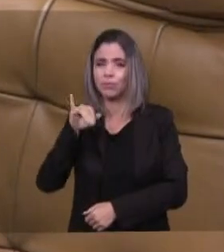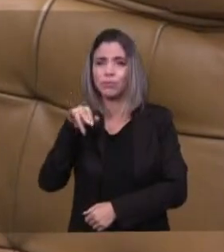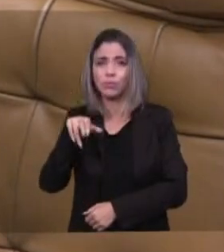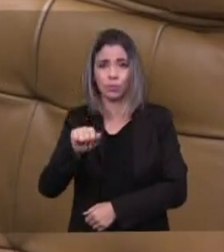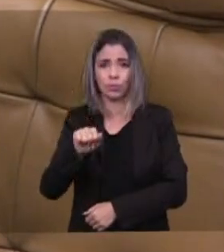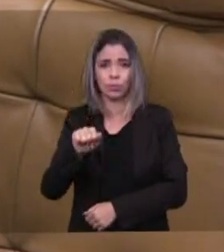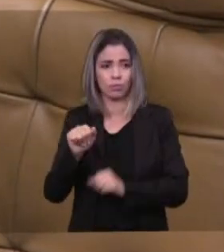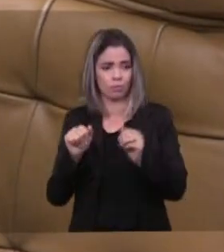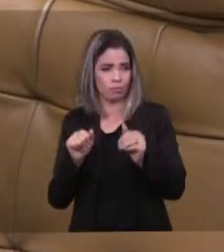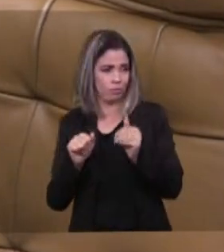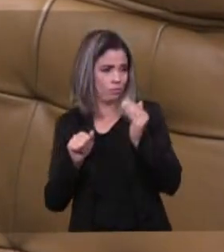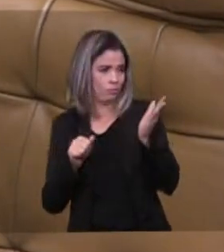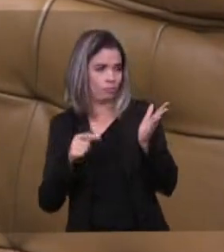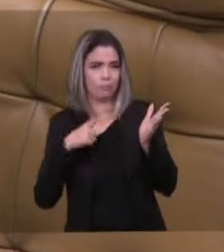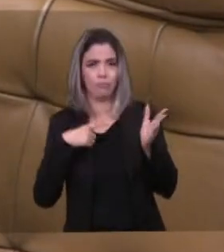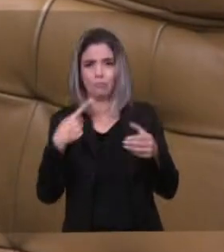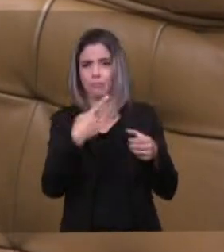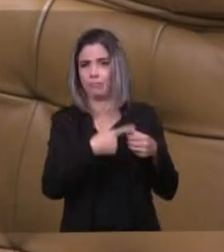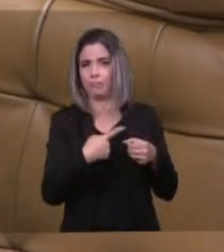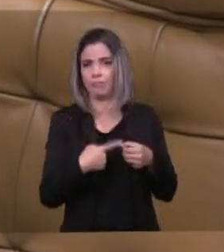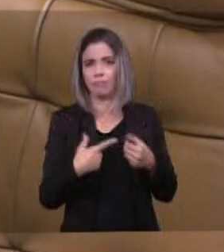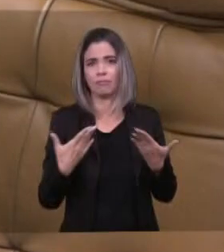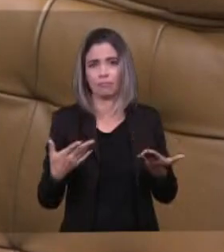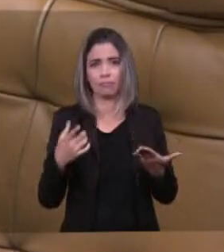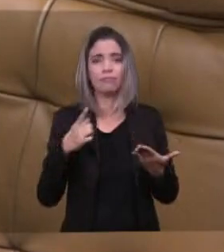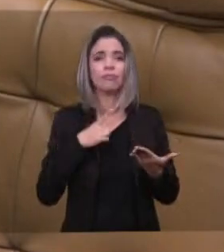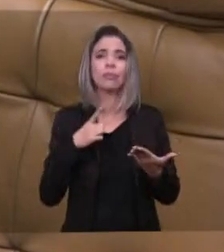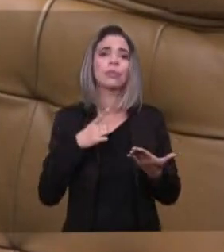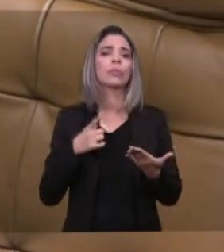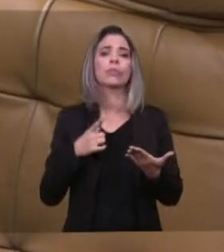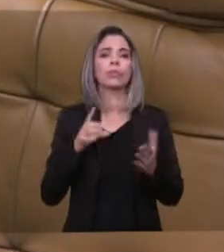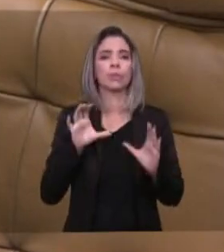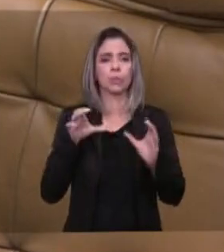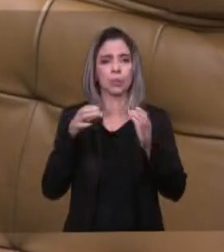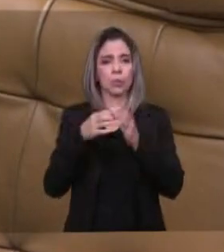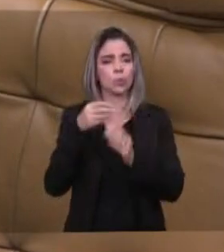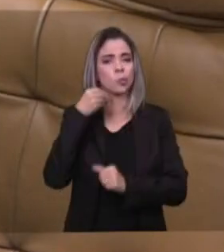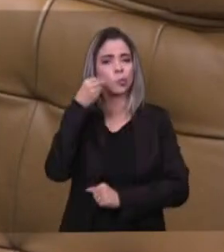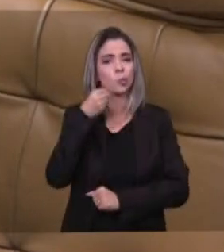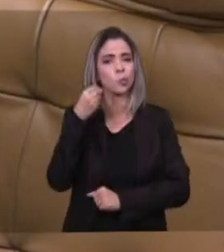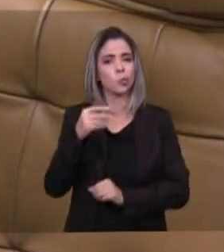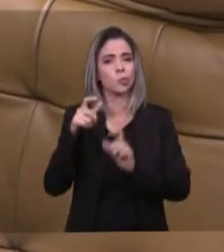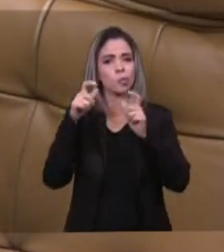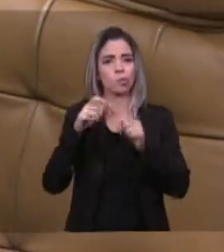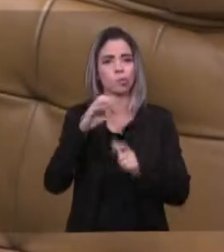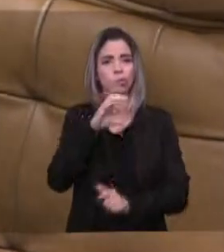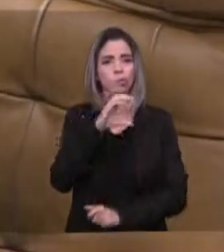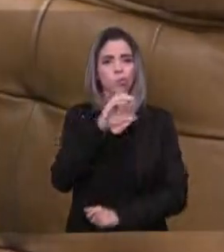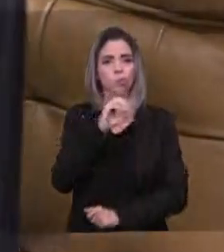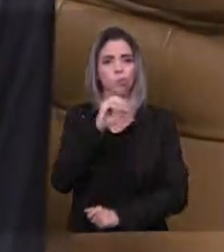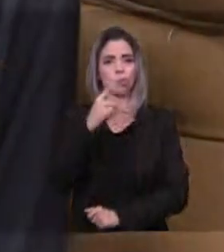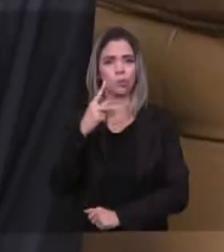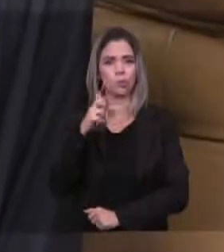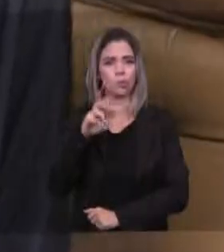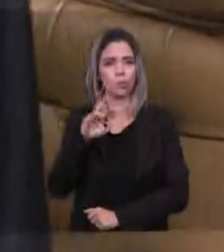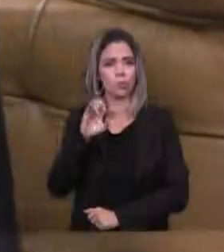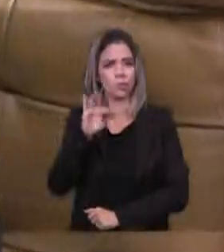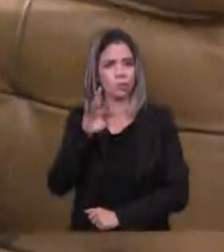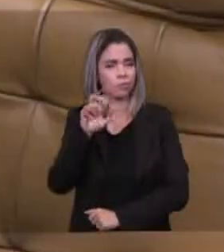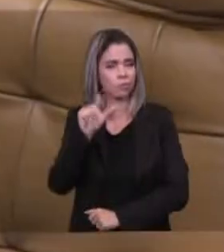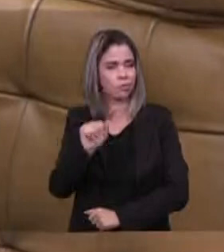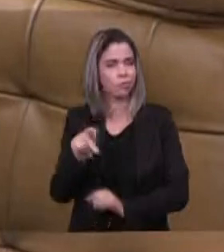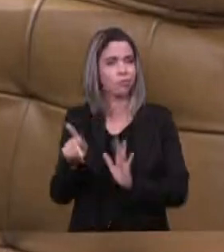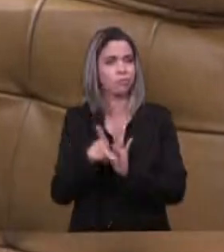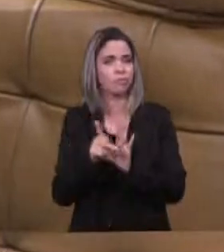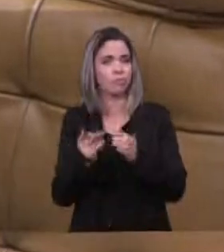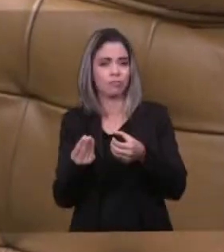Lá se tem uma experiência de uma cooperativa que planta 18 mil hectares de soja. Vai ser heterodoxo para